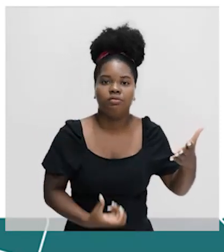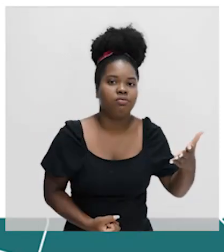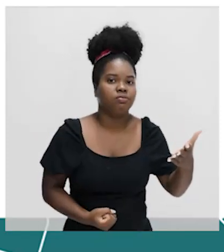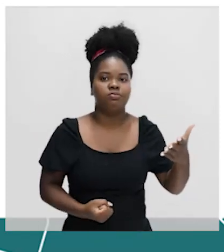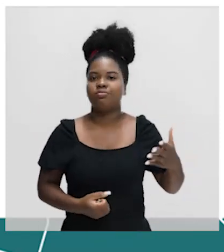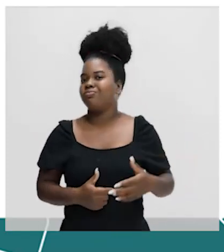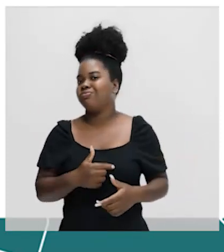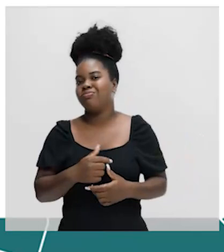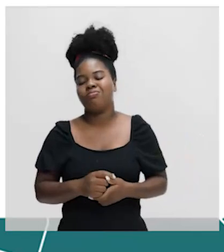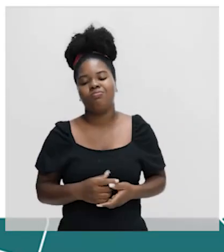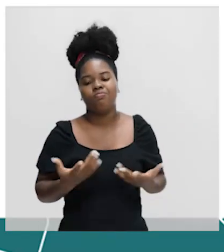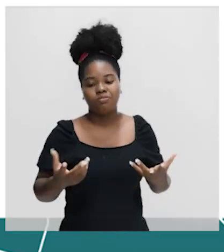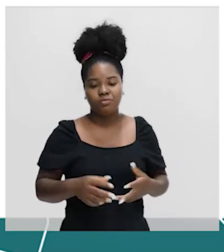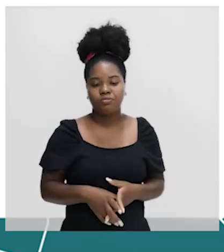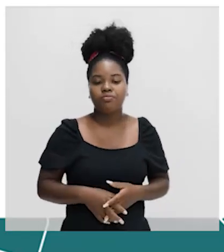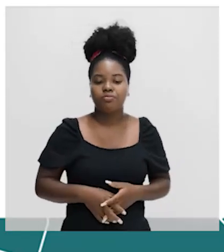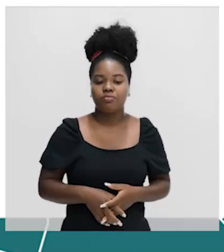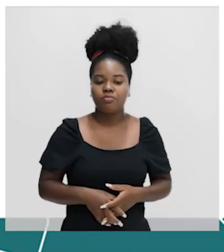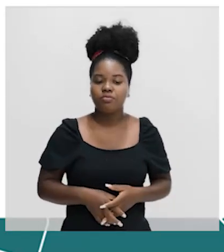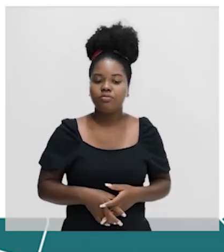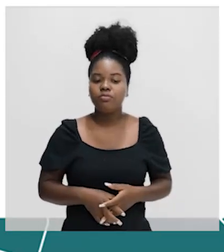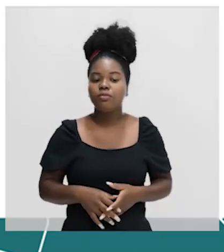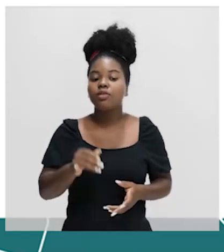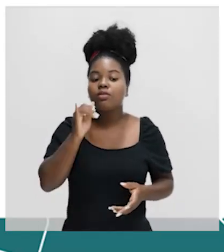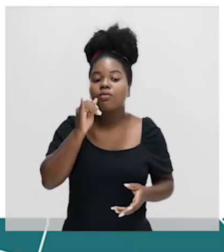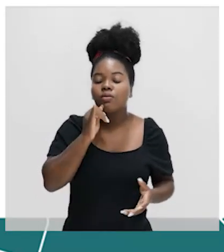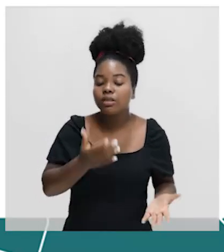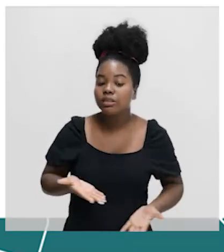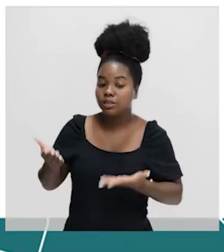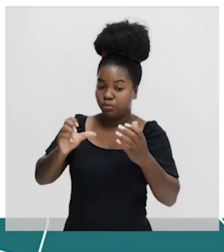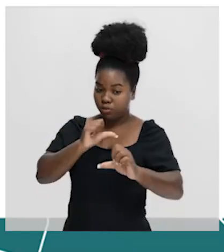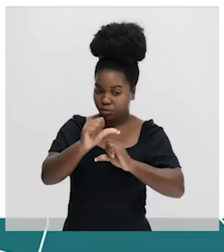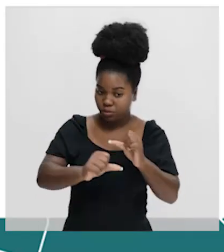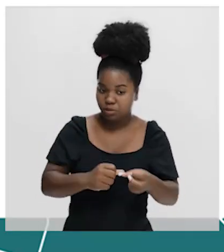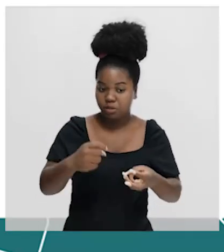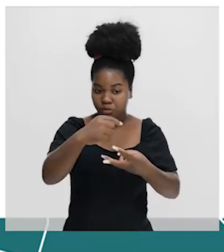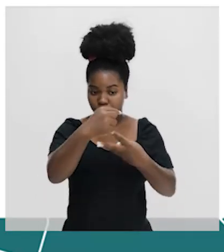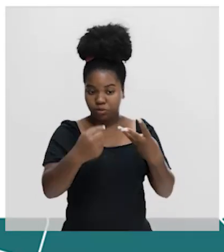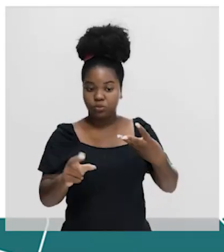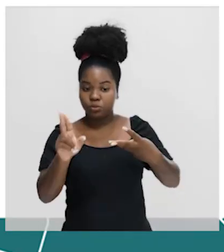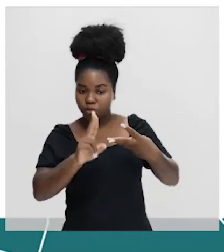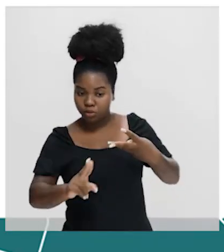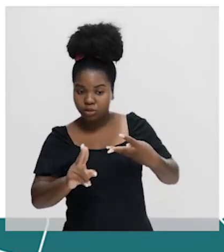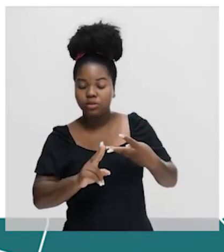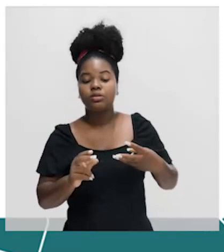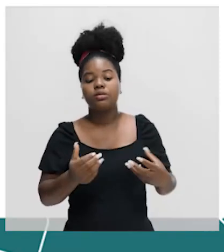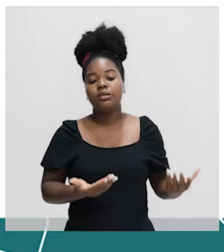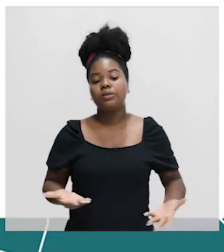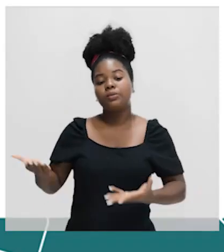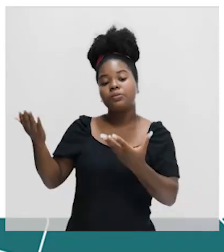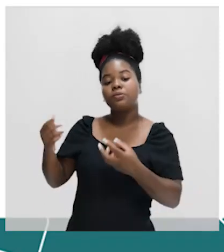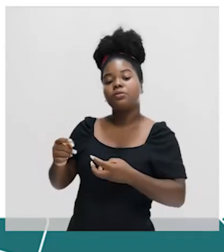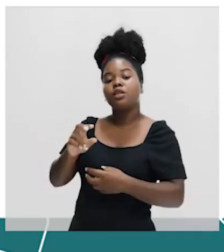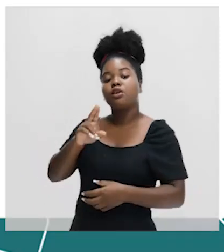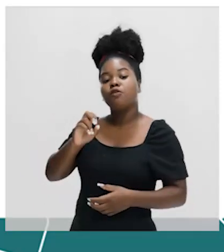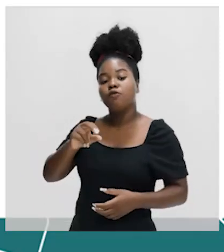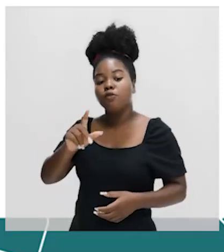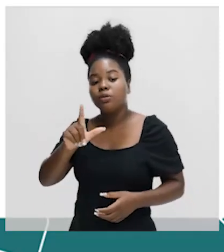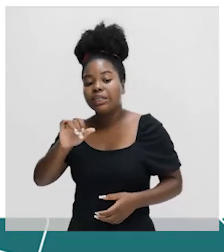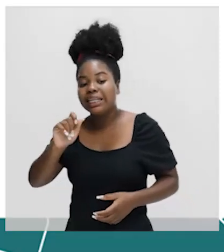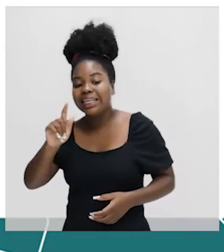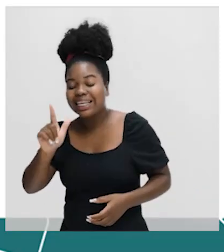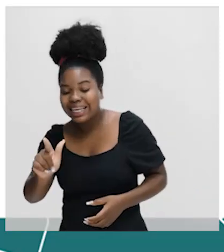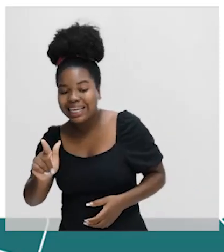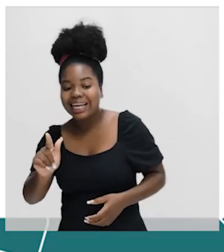mais trabalhosas? Então, em vez de dizer daquela forma, utilizando as 3 formas verbais, poderia dizer, vou ligar para